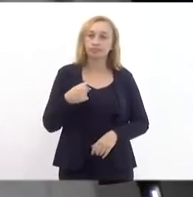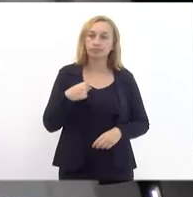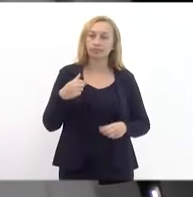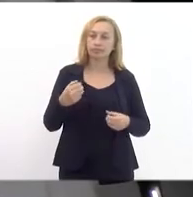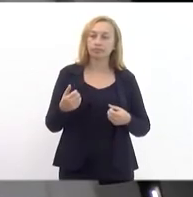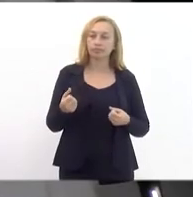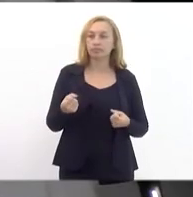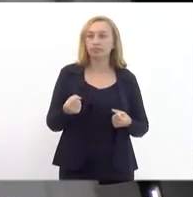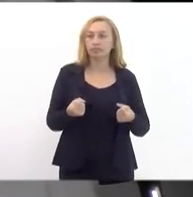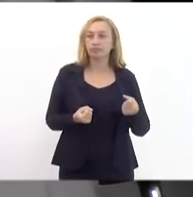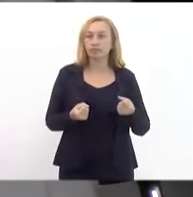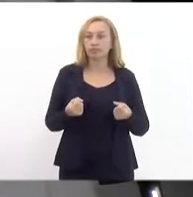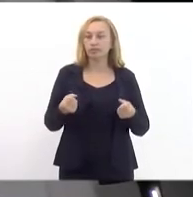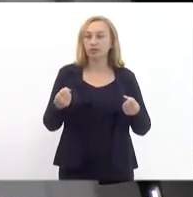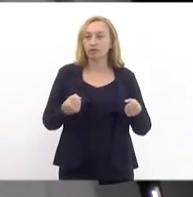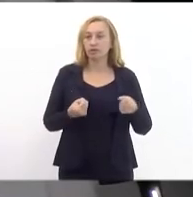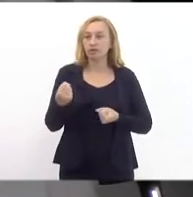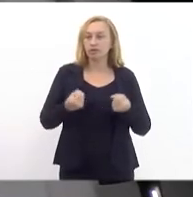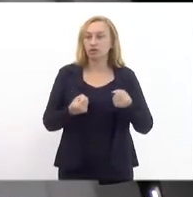avião, né?